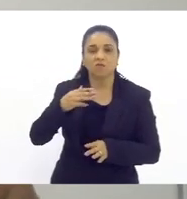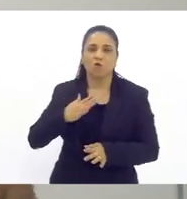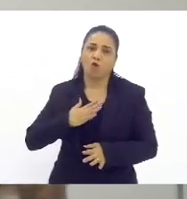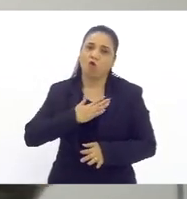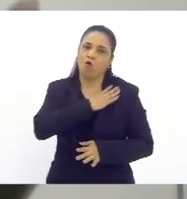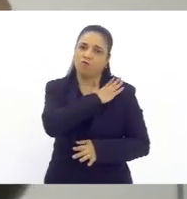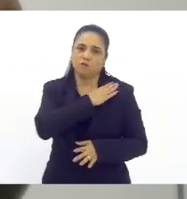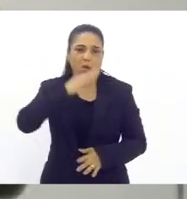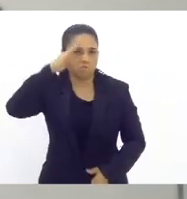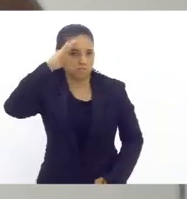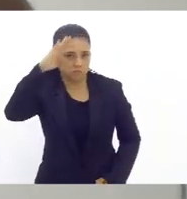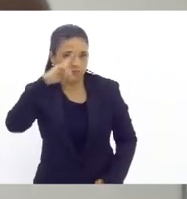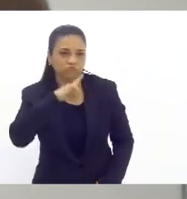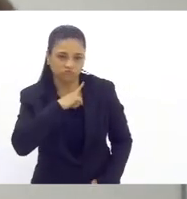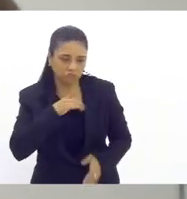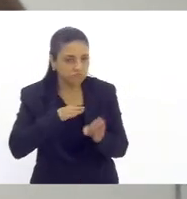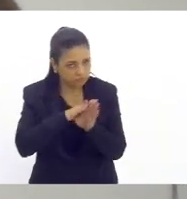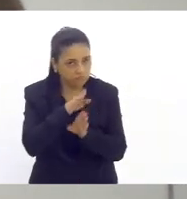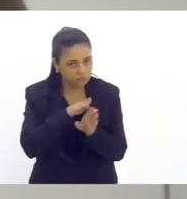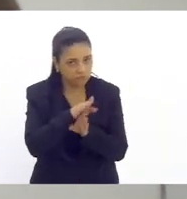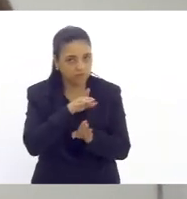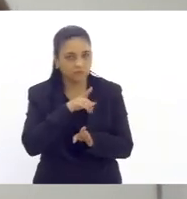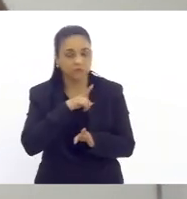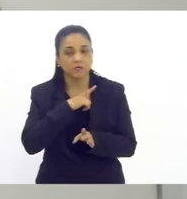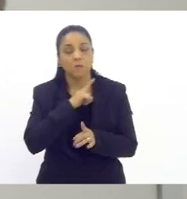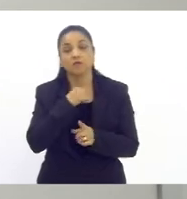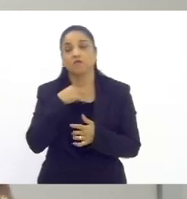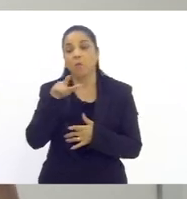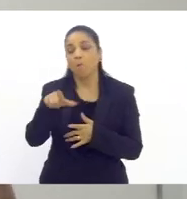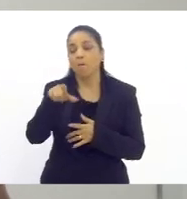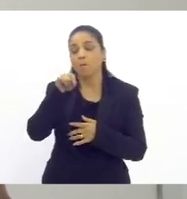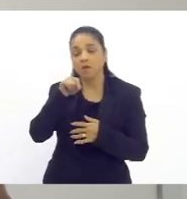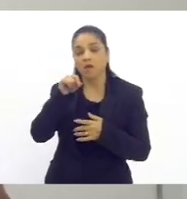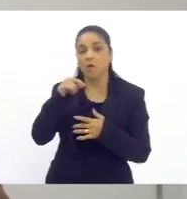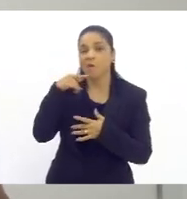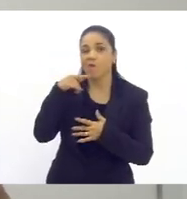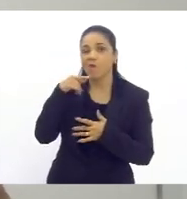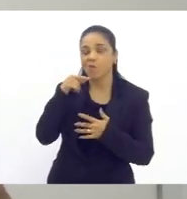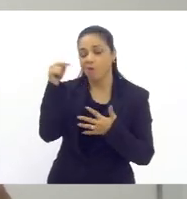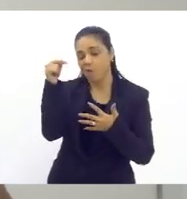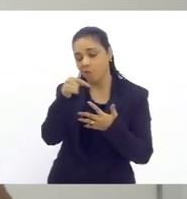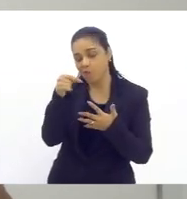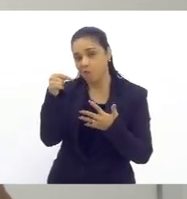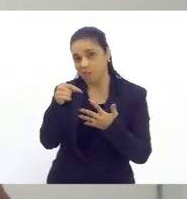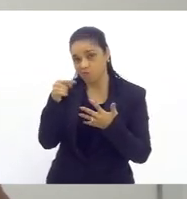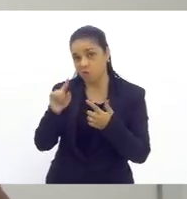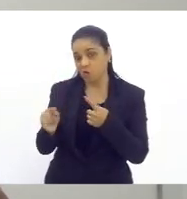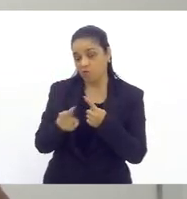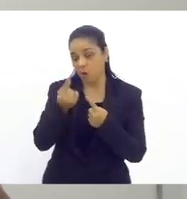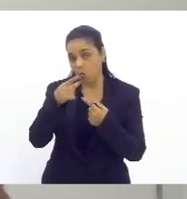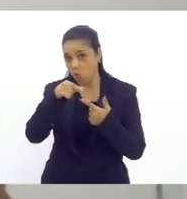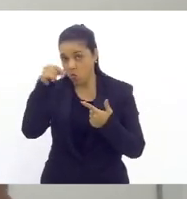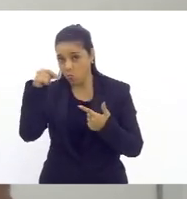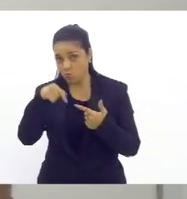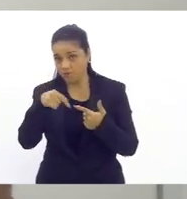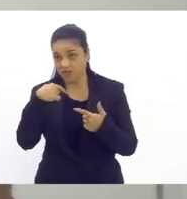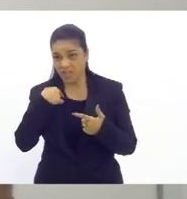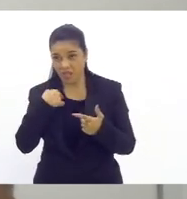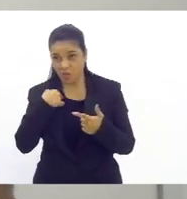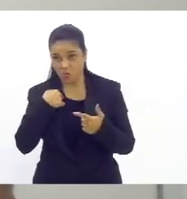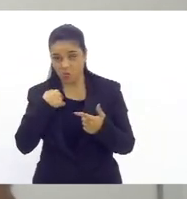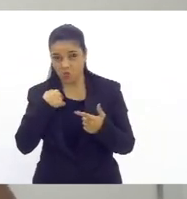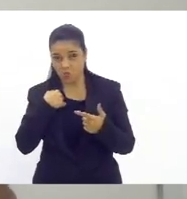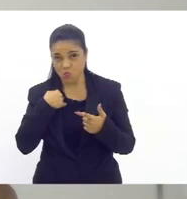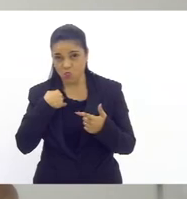mas deixa eu só pegar um ponto que o doutor Thiago Rodrigues mencionou e eu acho que isso é importante eu sou de exatas